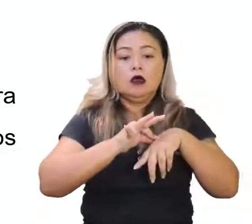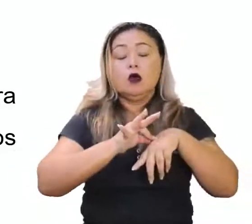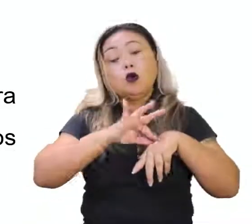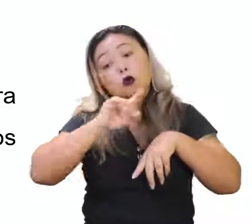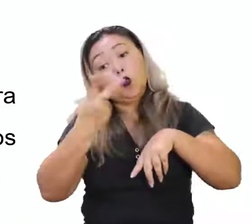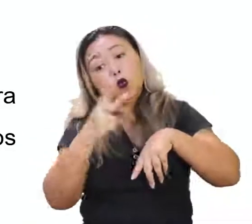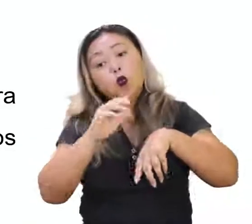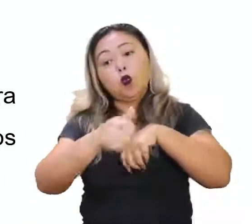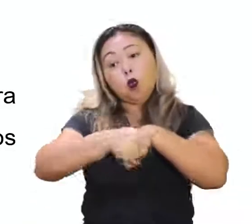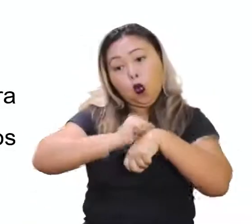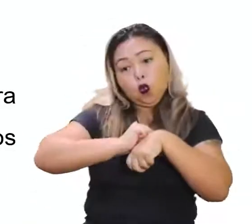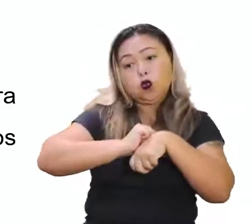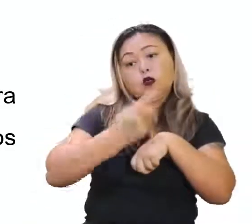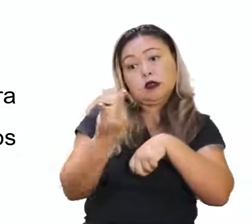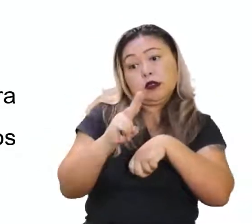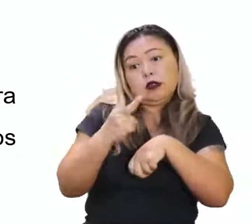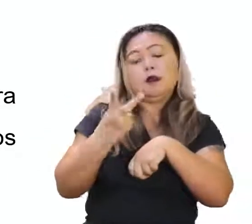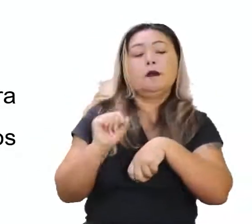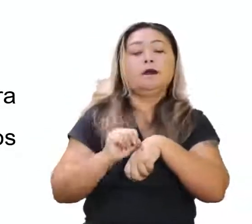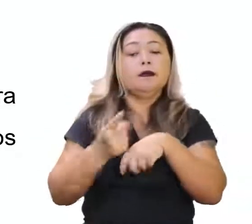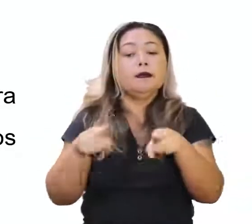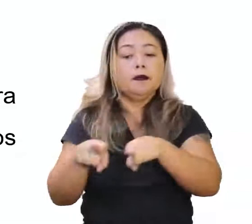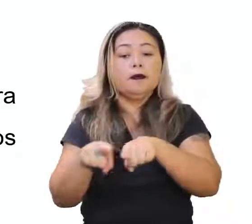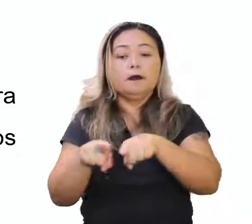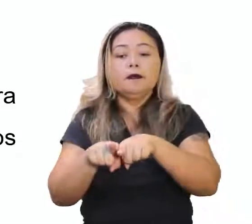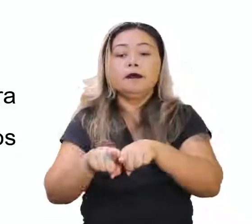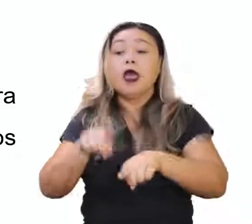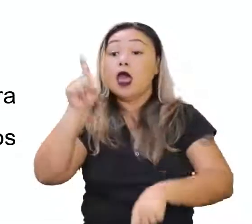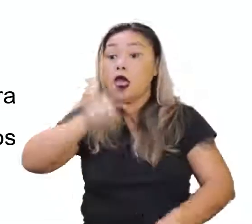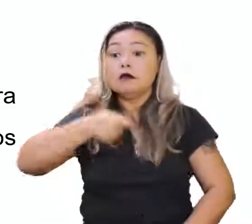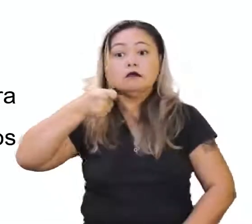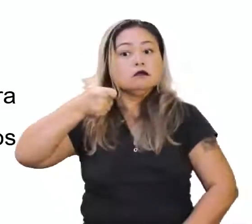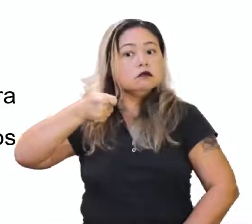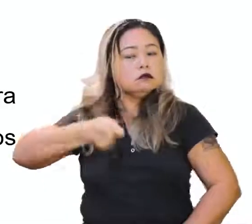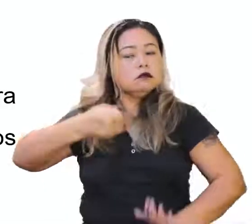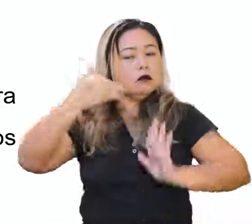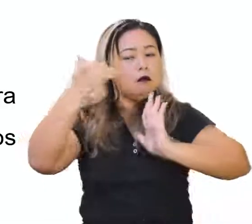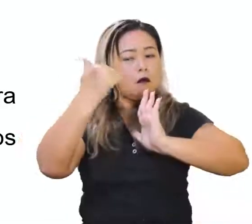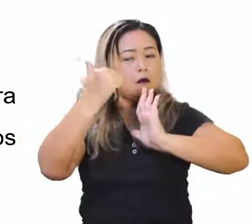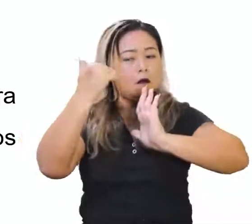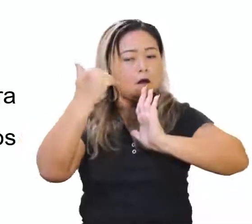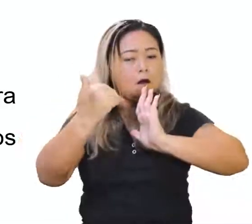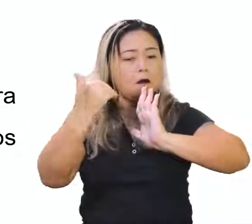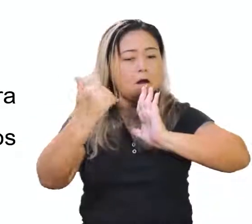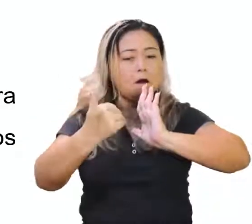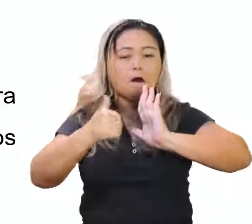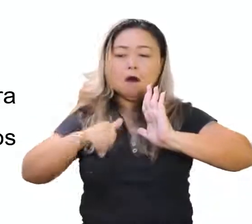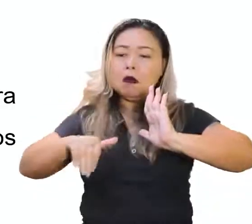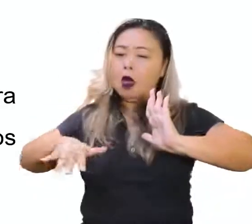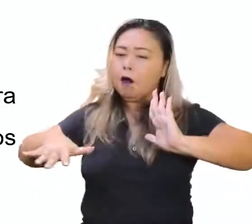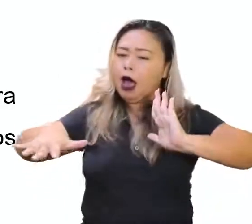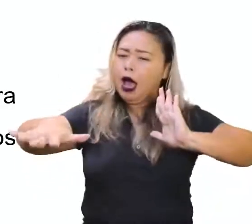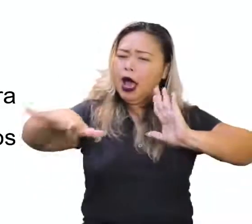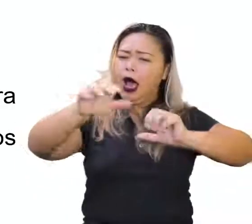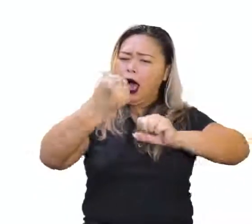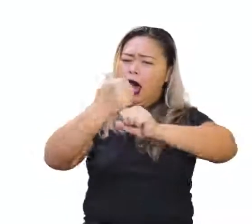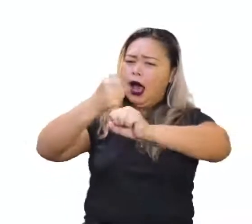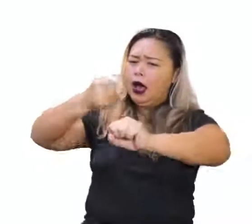está incluído couro aí também. São bem exigentes, então tem que possuir uma grande área de